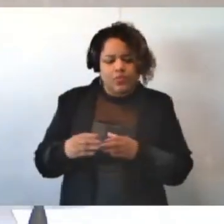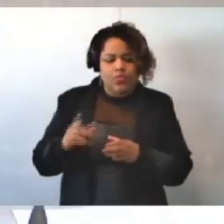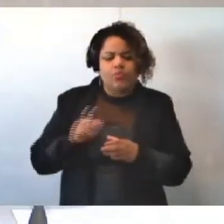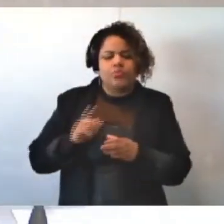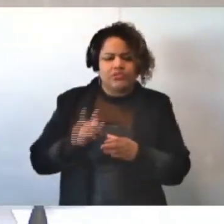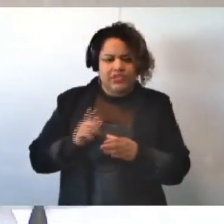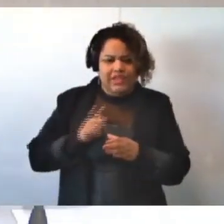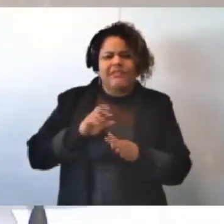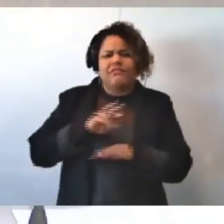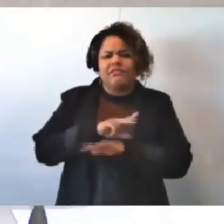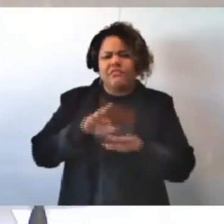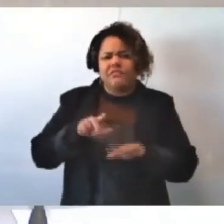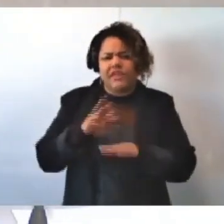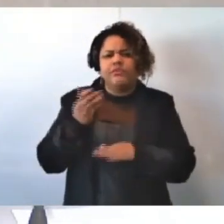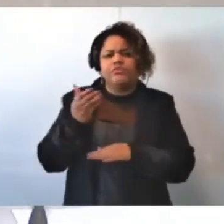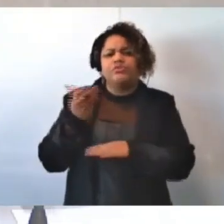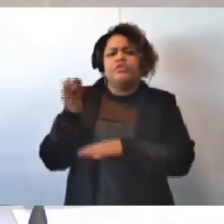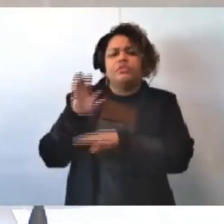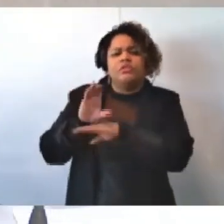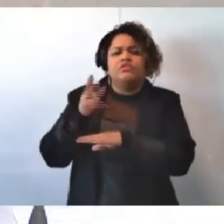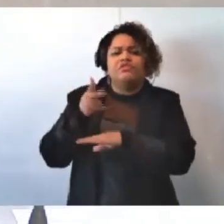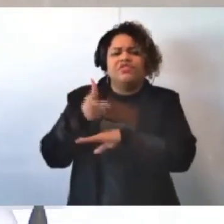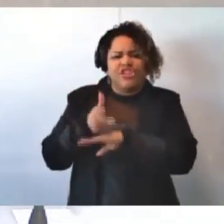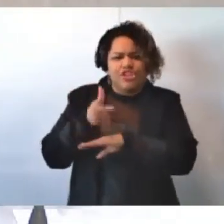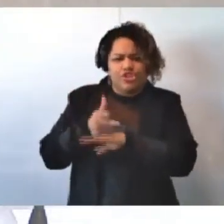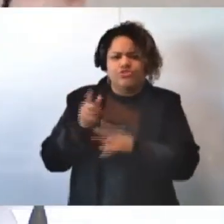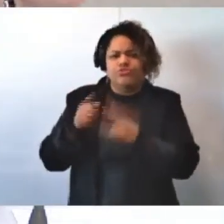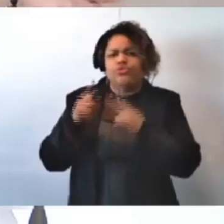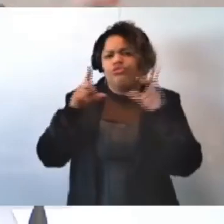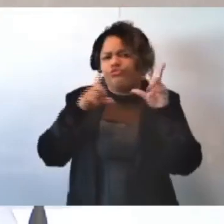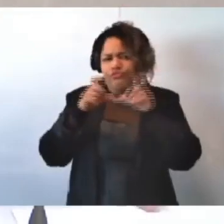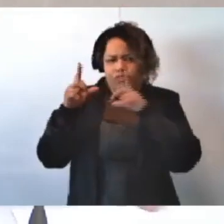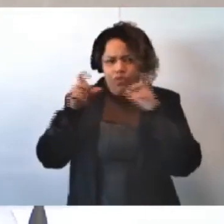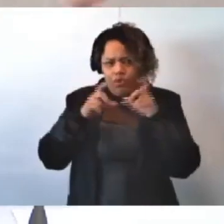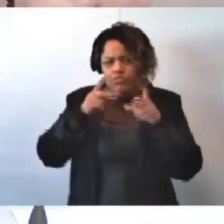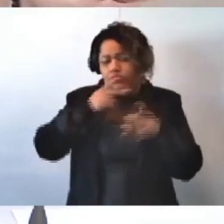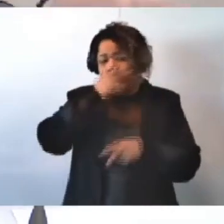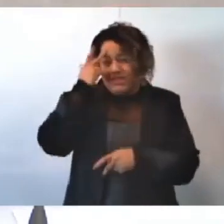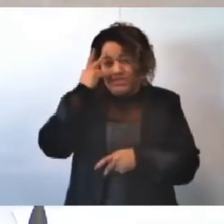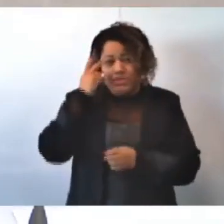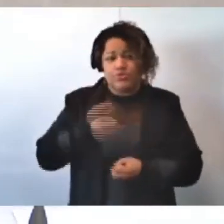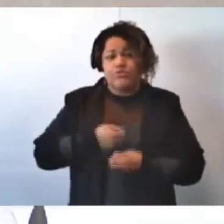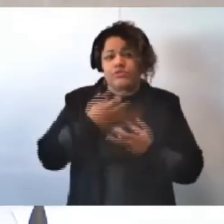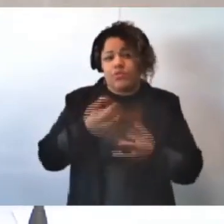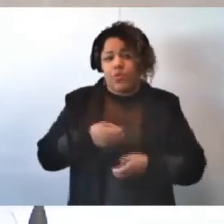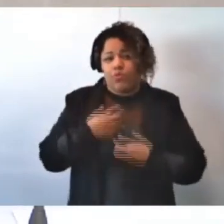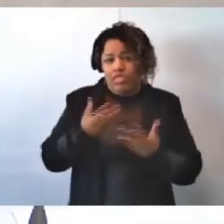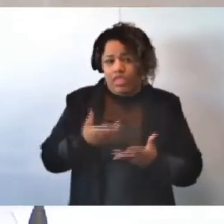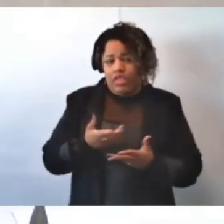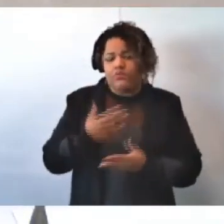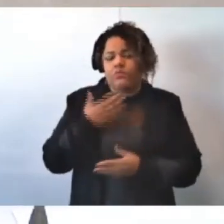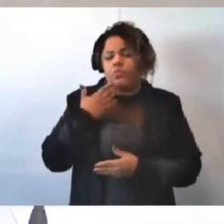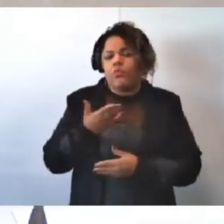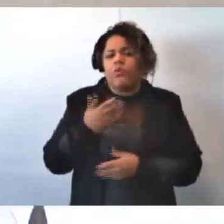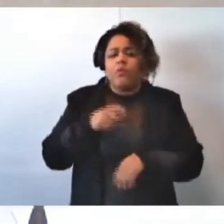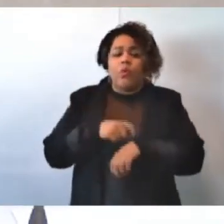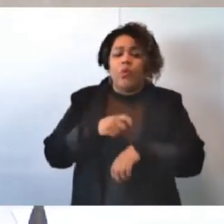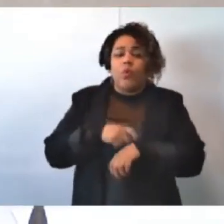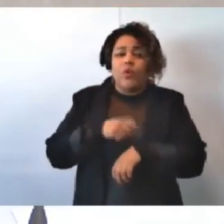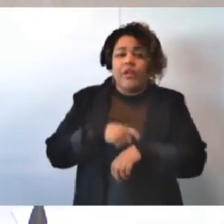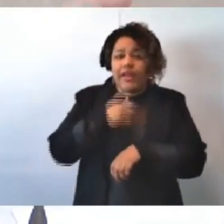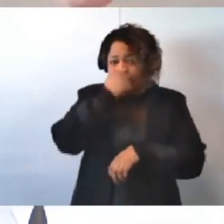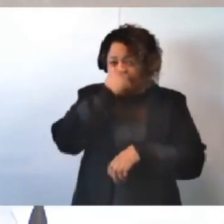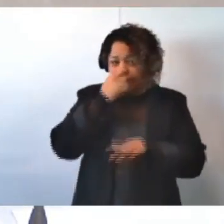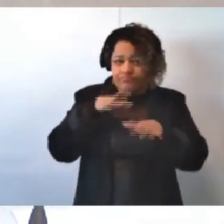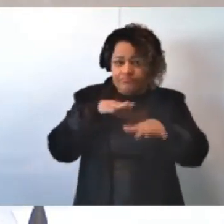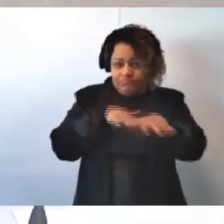vídeos, fotos, depoimentos, as pessoas falando. Estamos em horário de pico, não tem nenhum agente da PBH aqui,